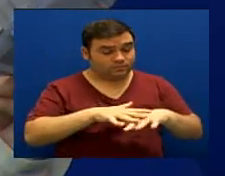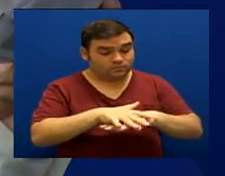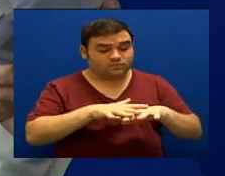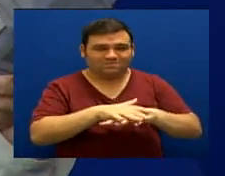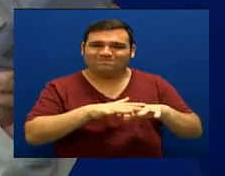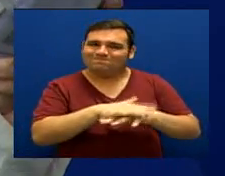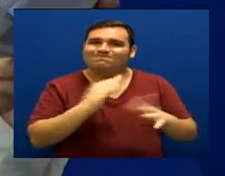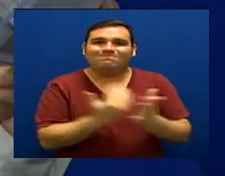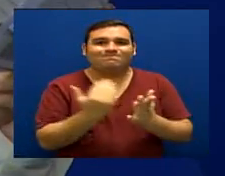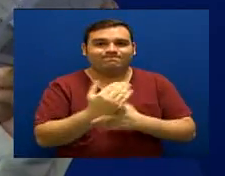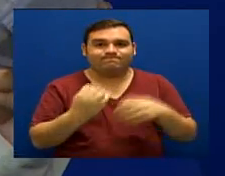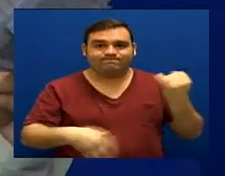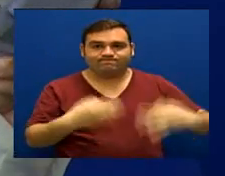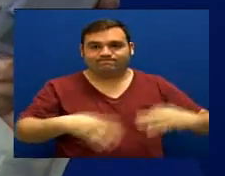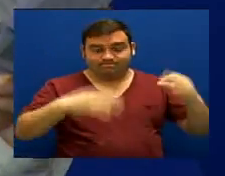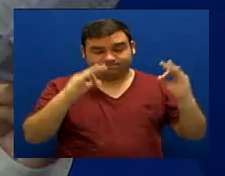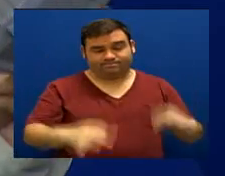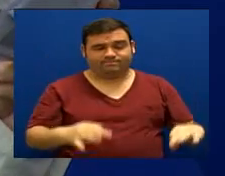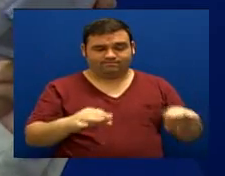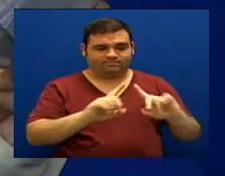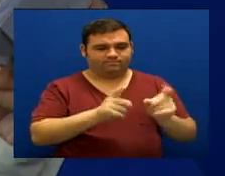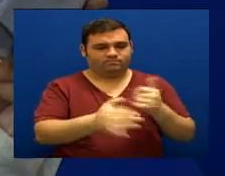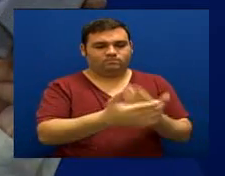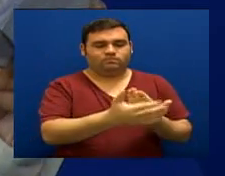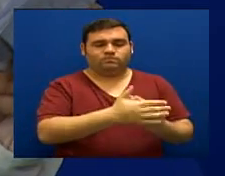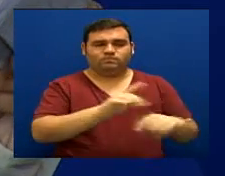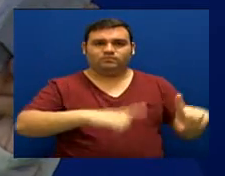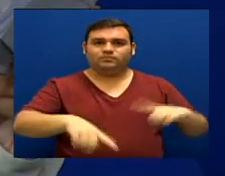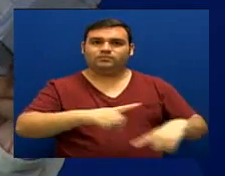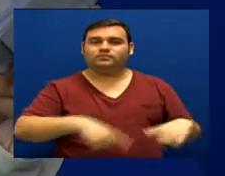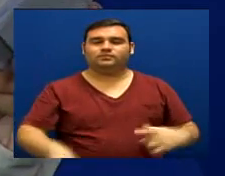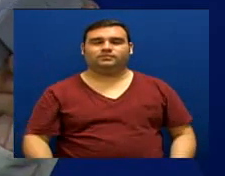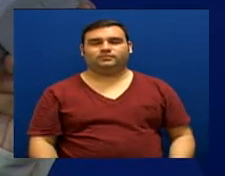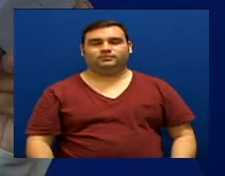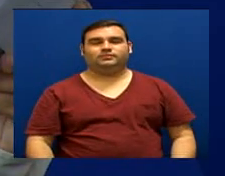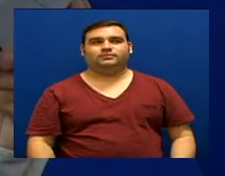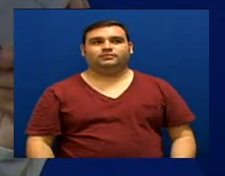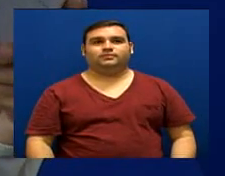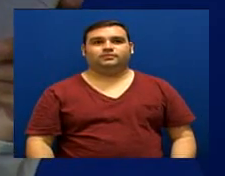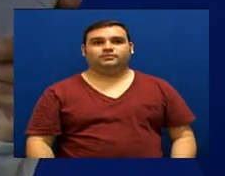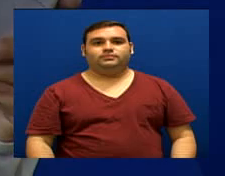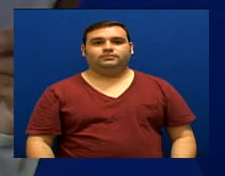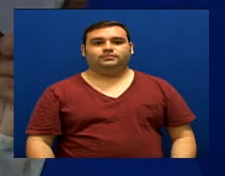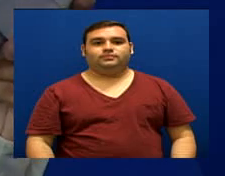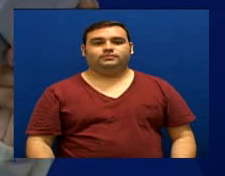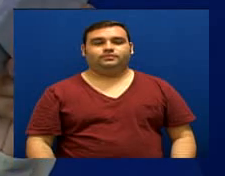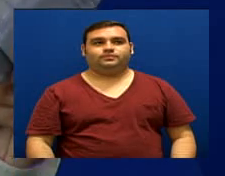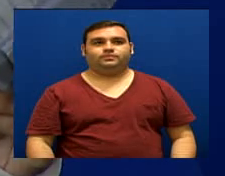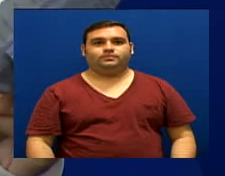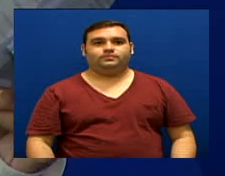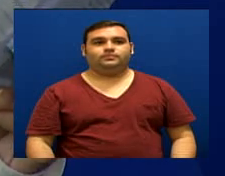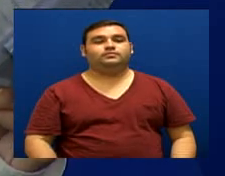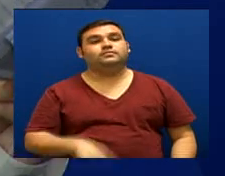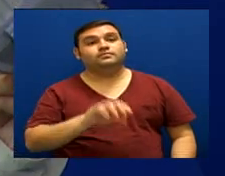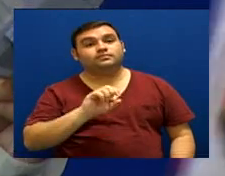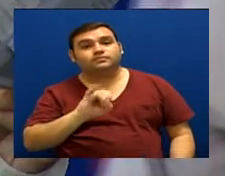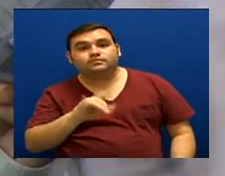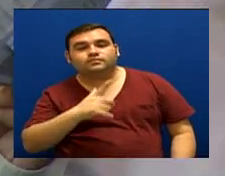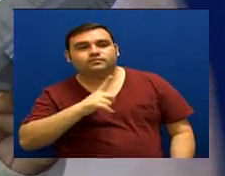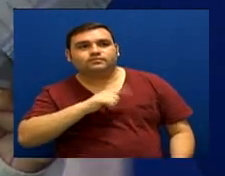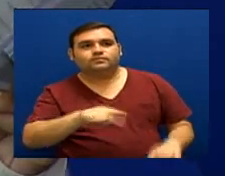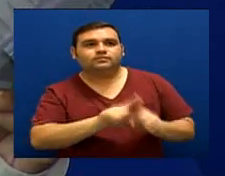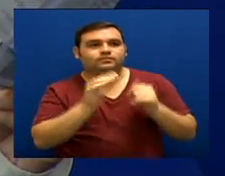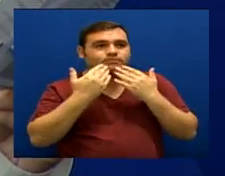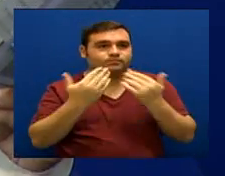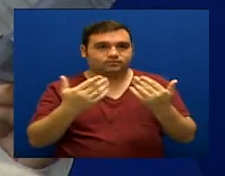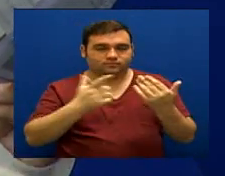muito específico da comissão de gestão emergencial está agora se esse relatório for